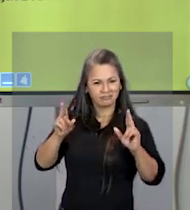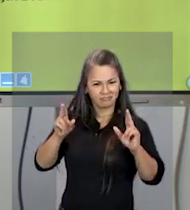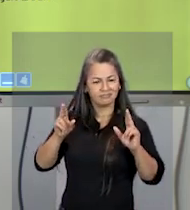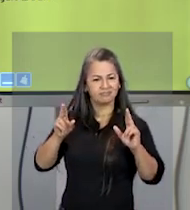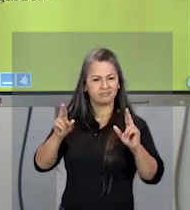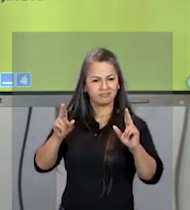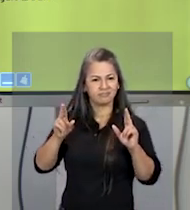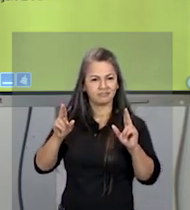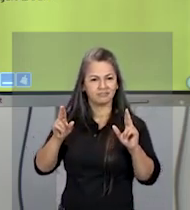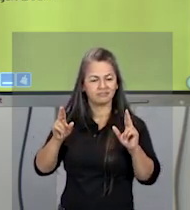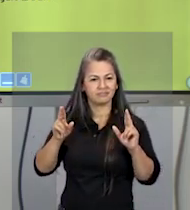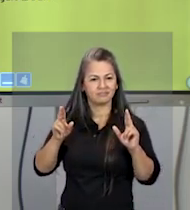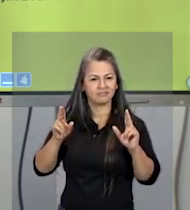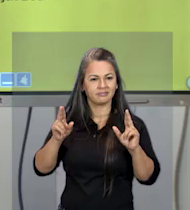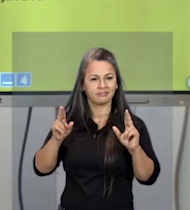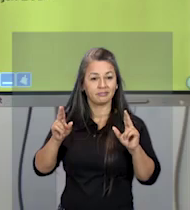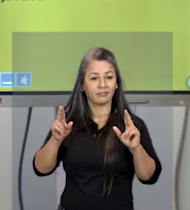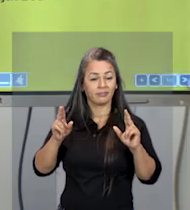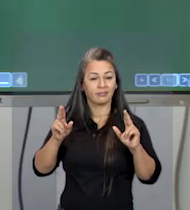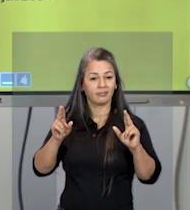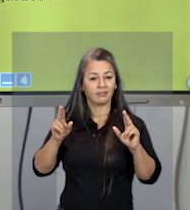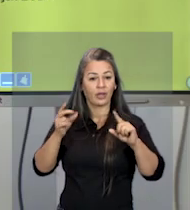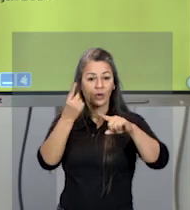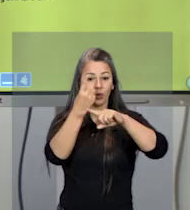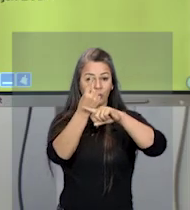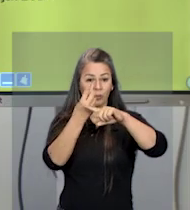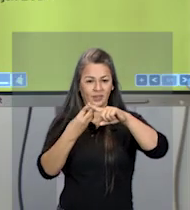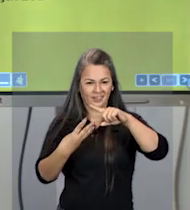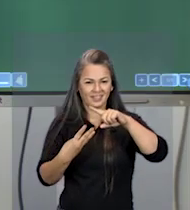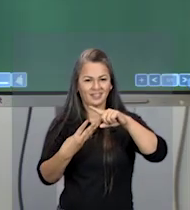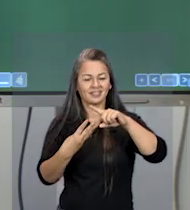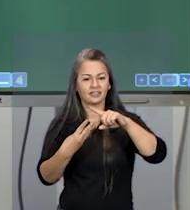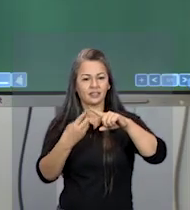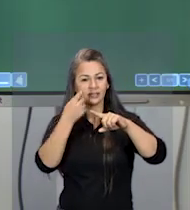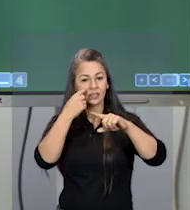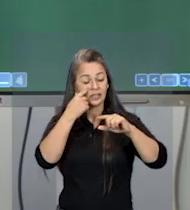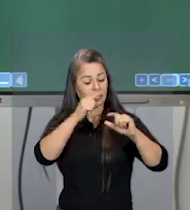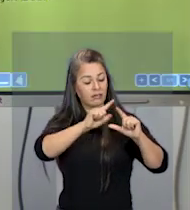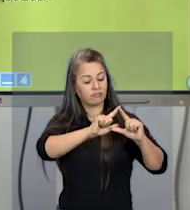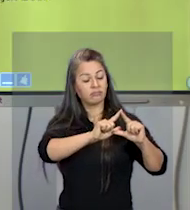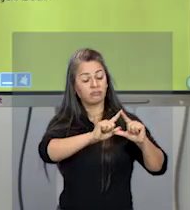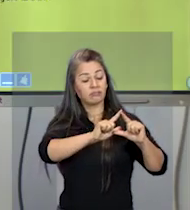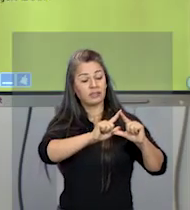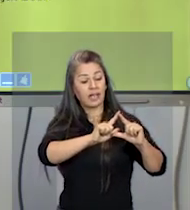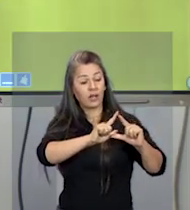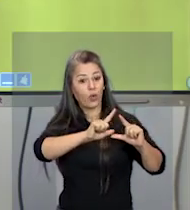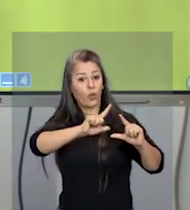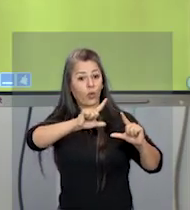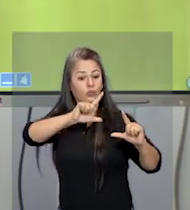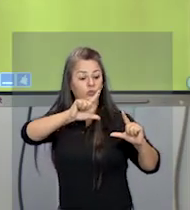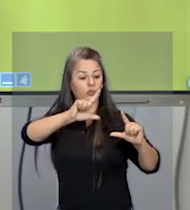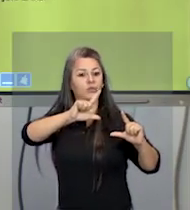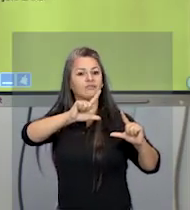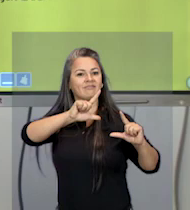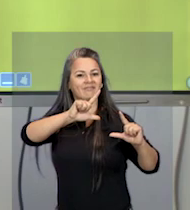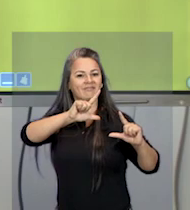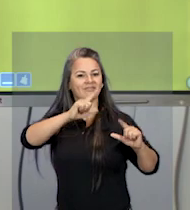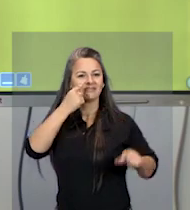aquela relação de 1 para 3 e determinar o perímetro desse triângulo meu aqui, ó.